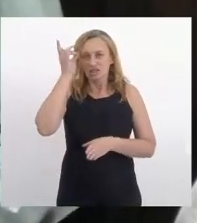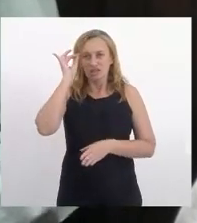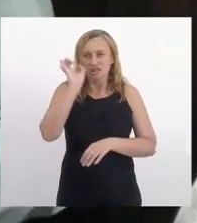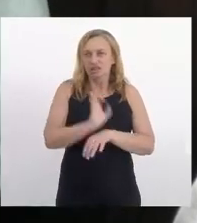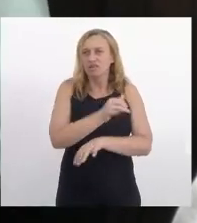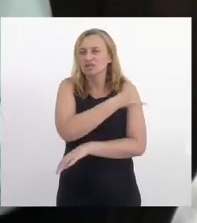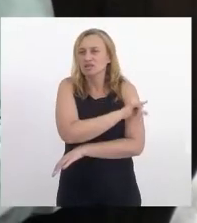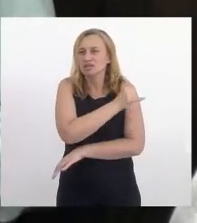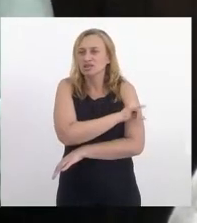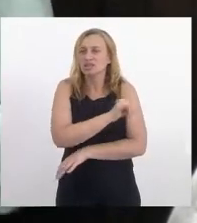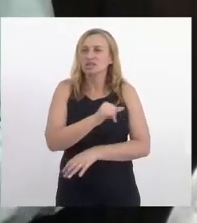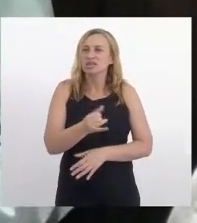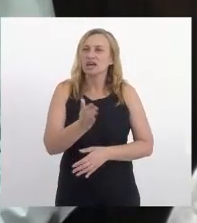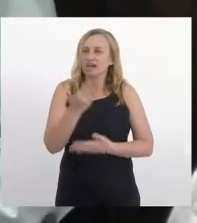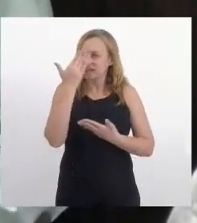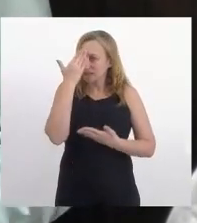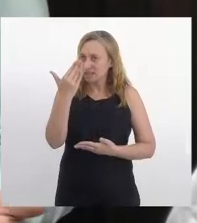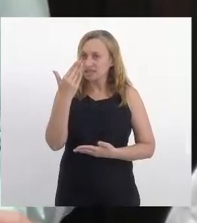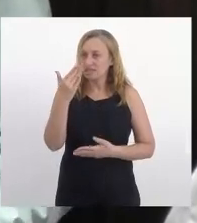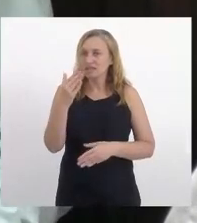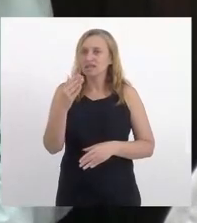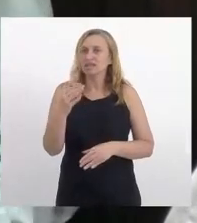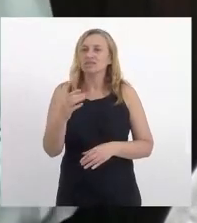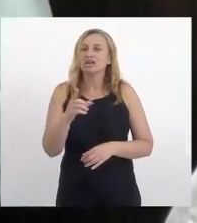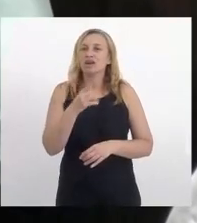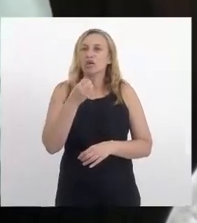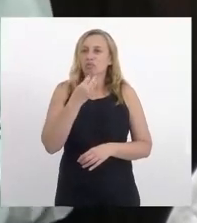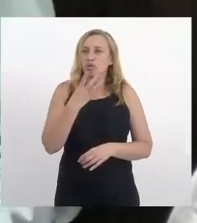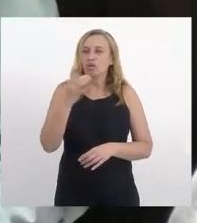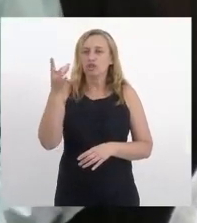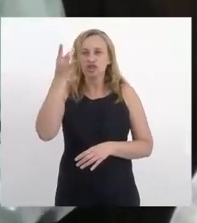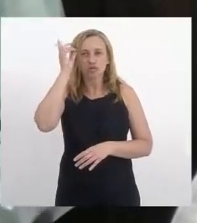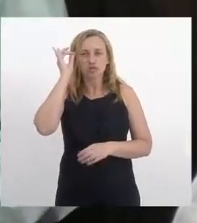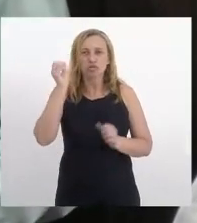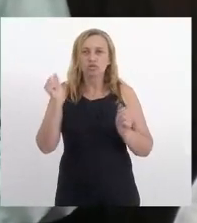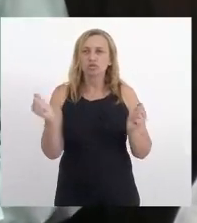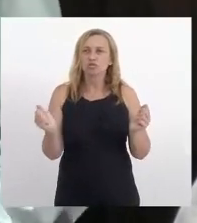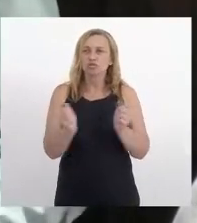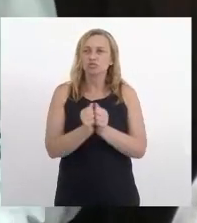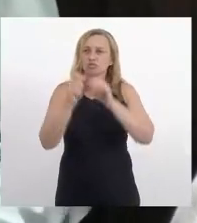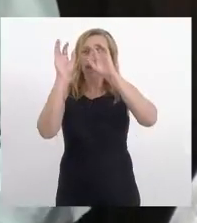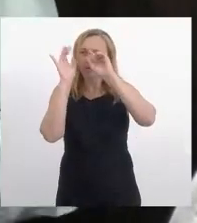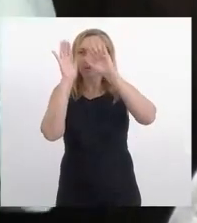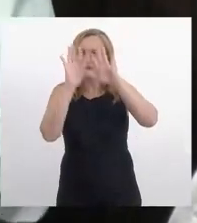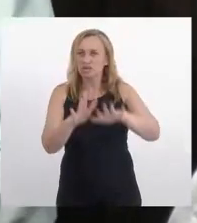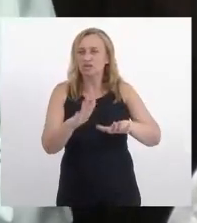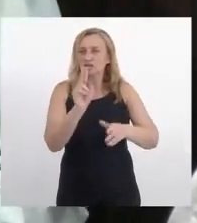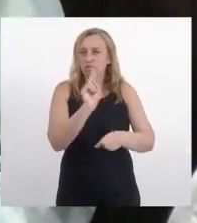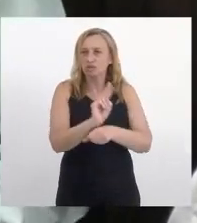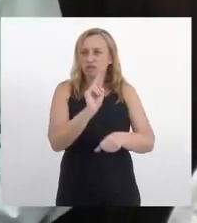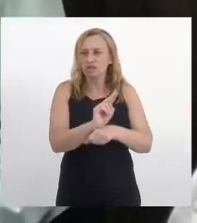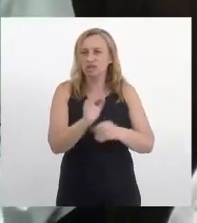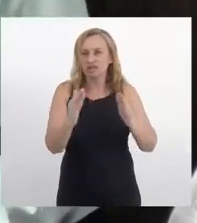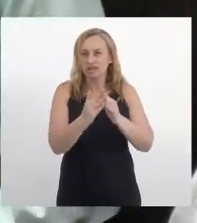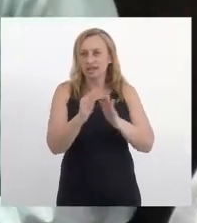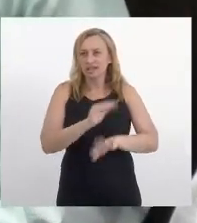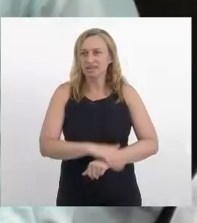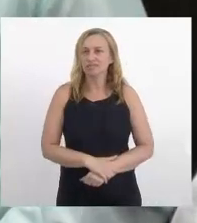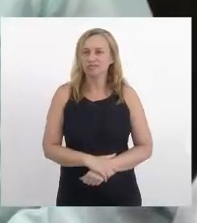de coração, rogando a Deus, a Jesus e aos bons espíritos que estejam sempre abençoando, guardando e inspirando nesta